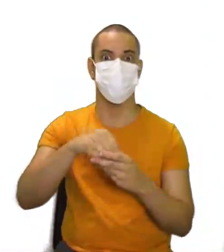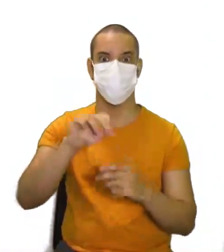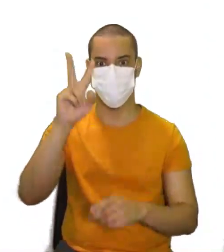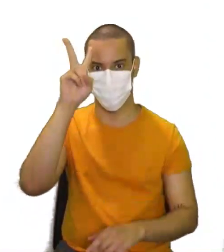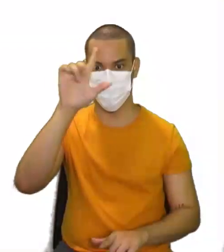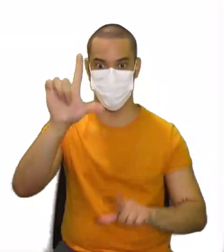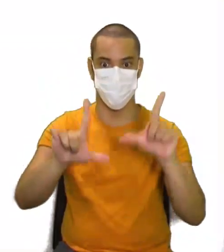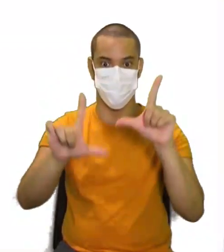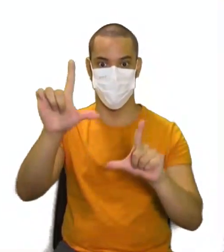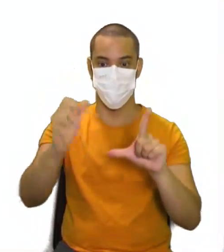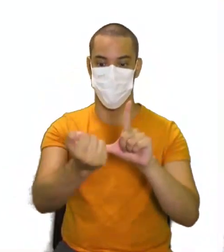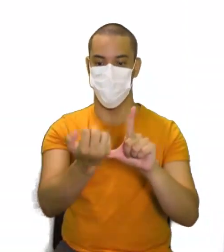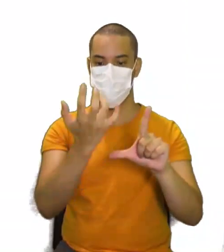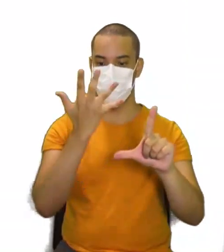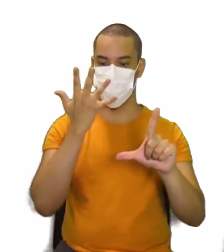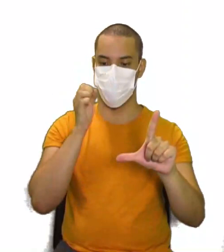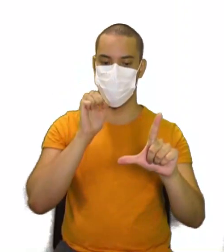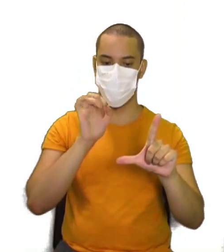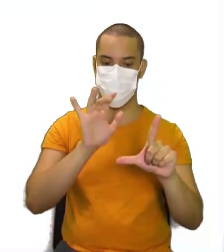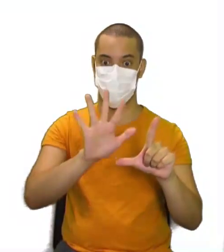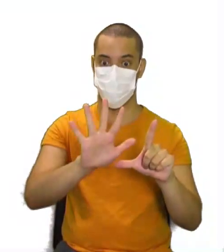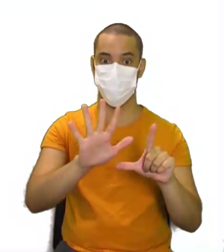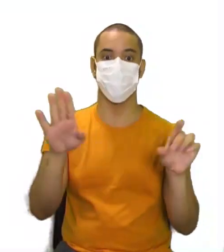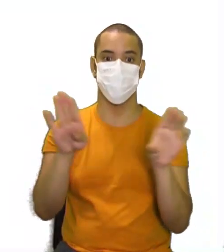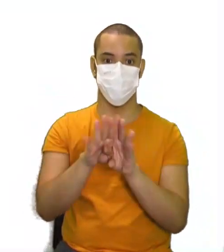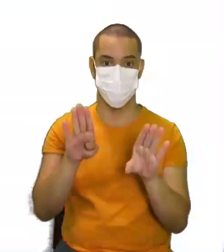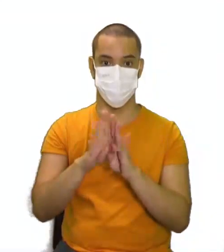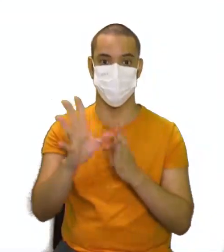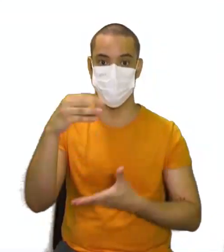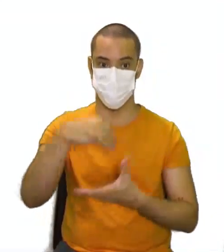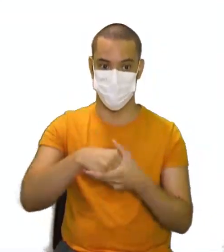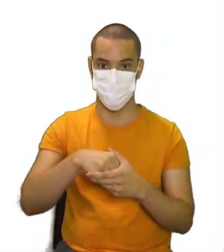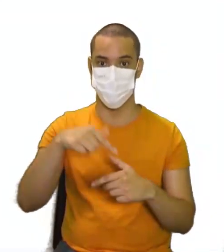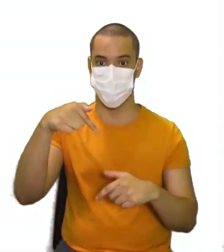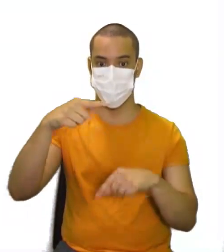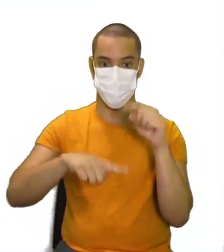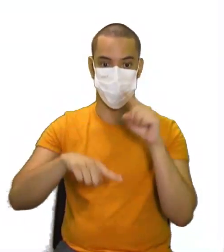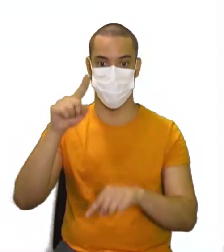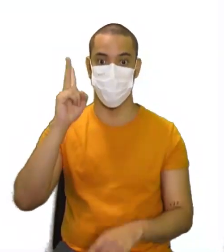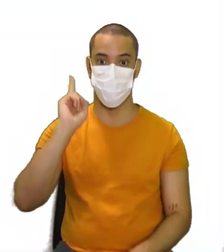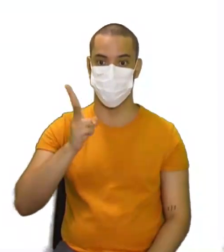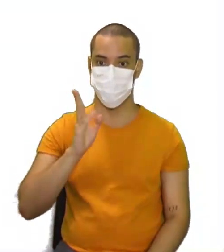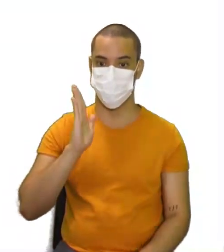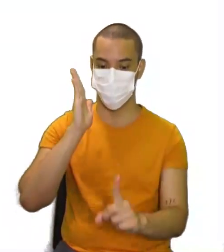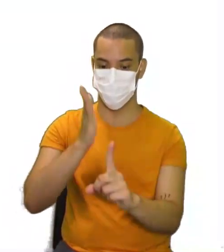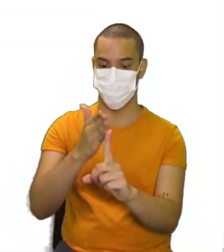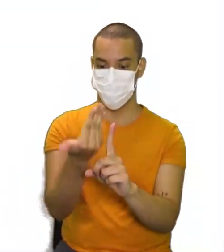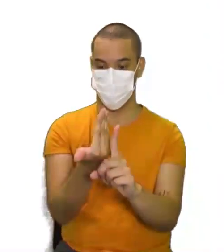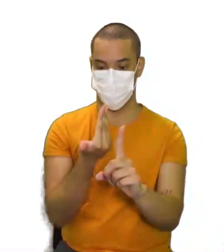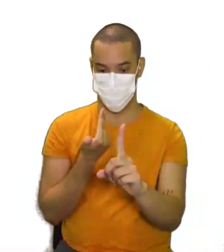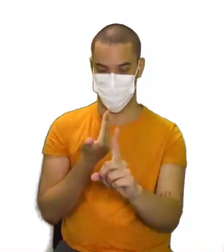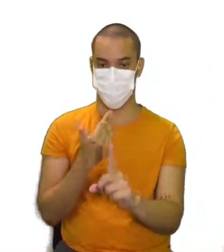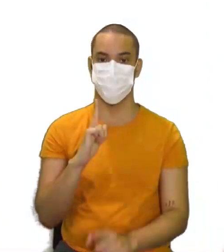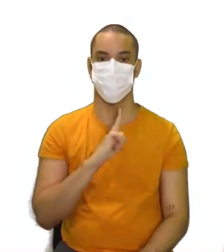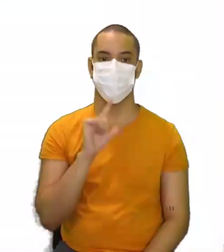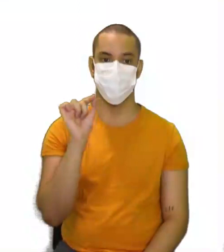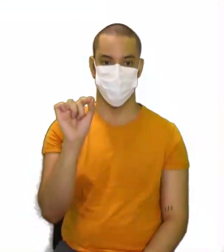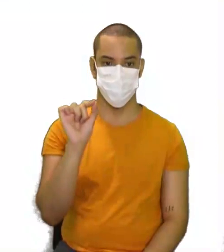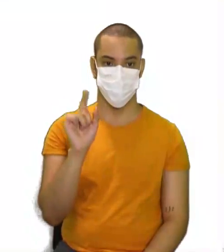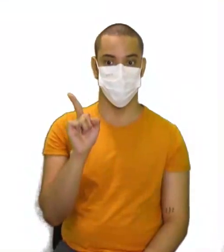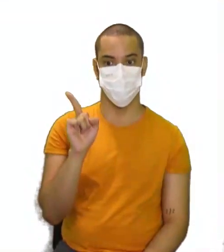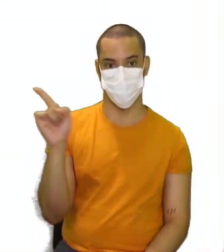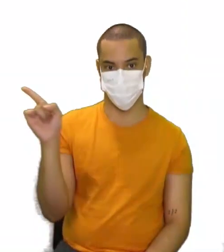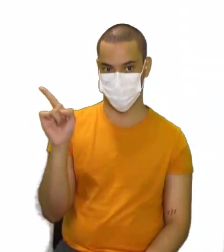né? Se tiver passando também a carga na mesma direção, então eu vou ter esse caso